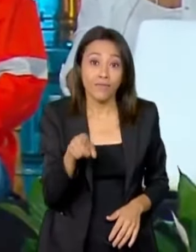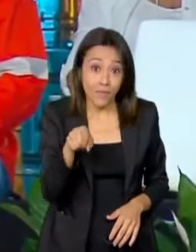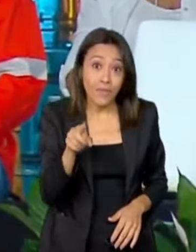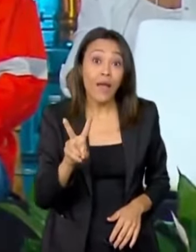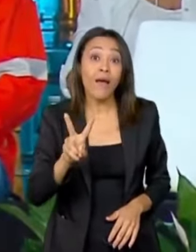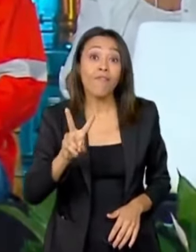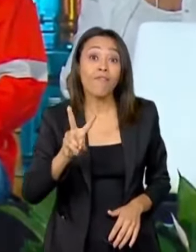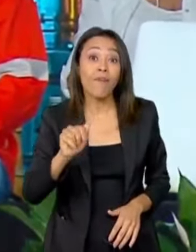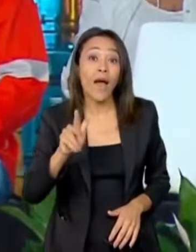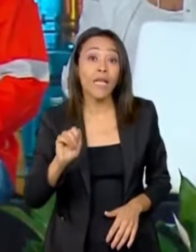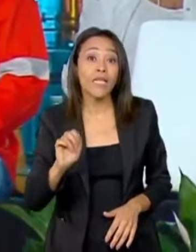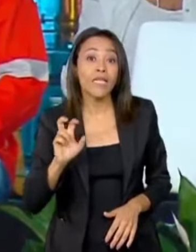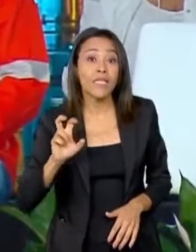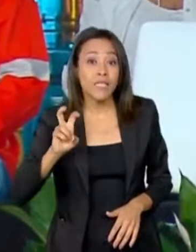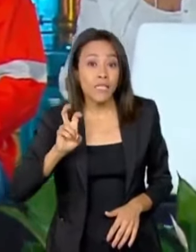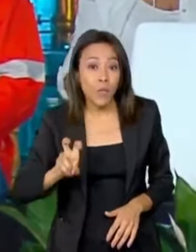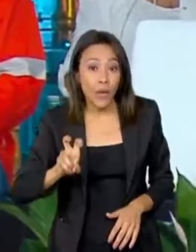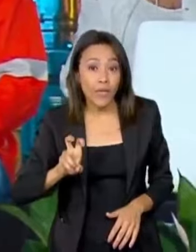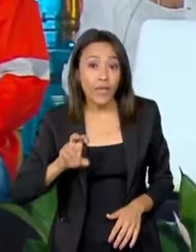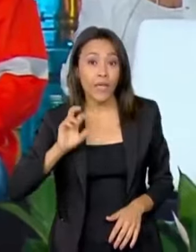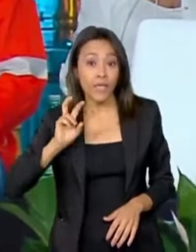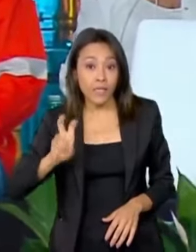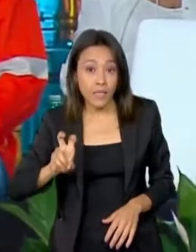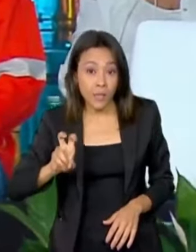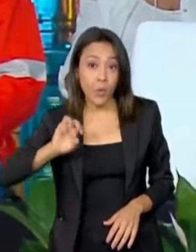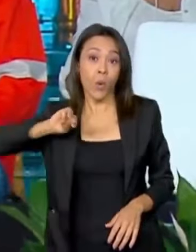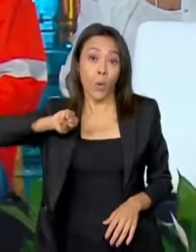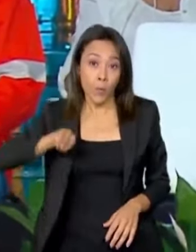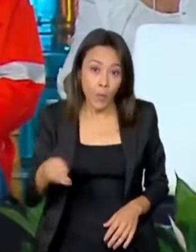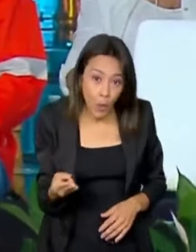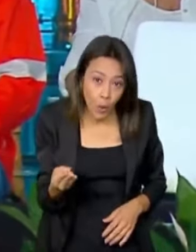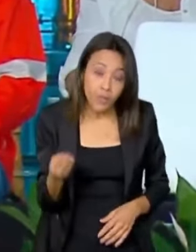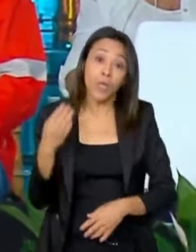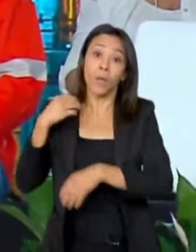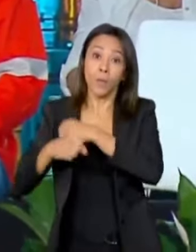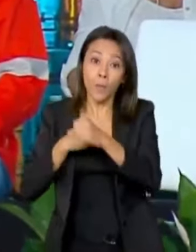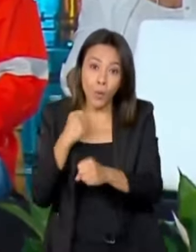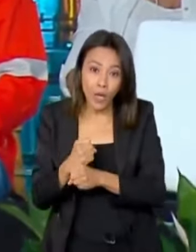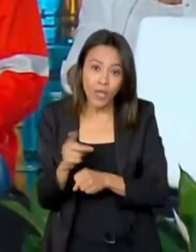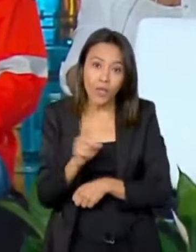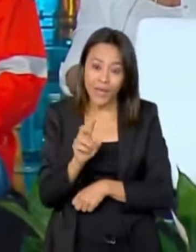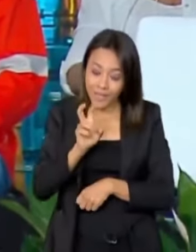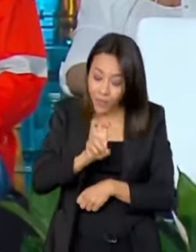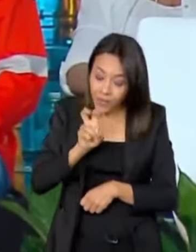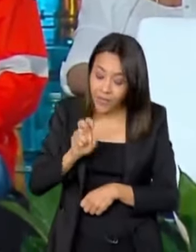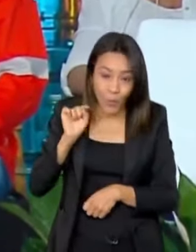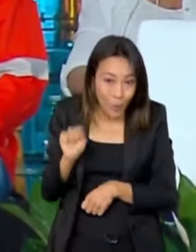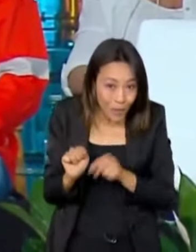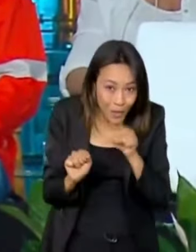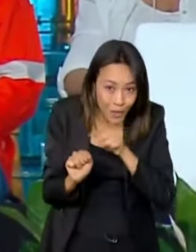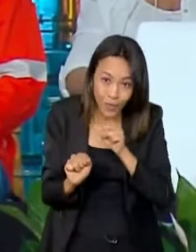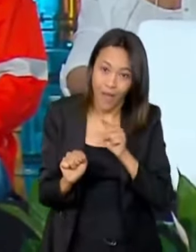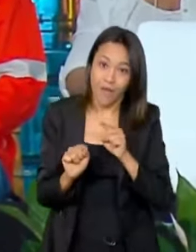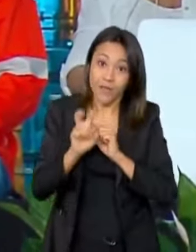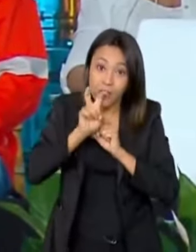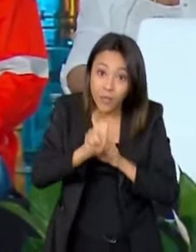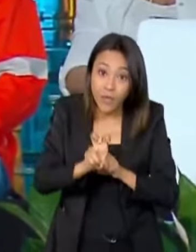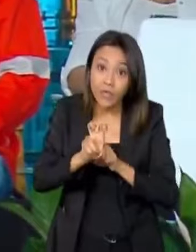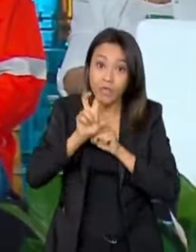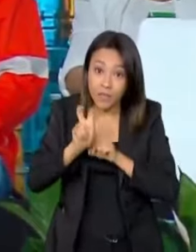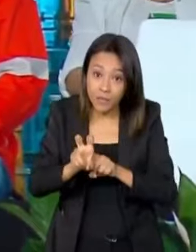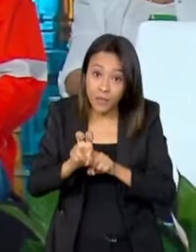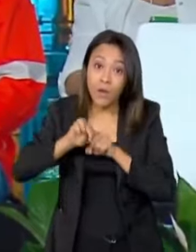Vale? 55 milhões por ano. Não é 55 mil reais, é 55